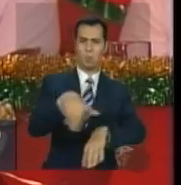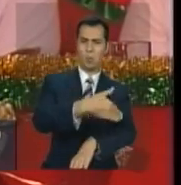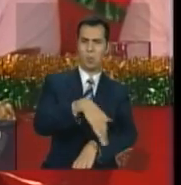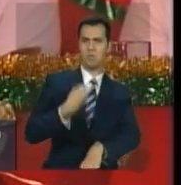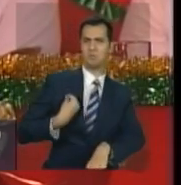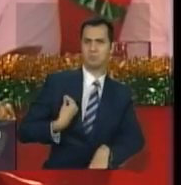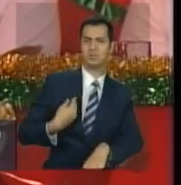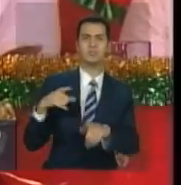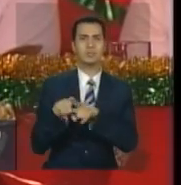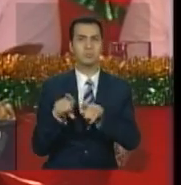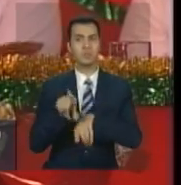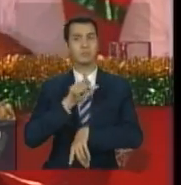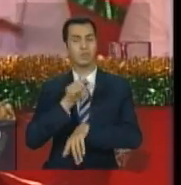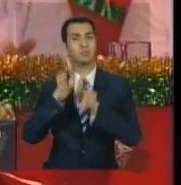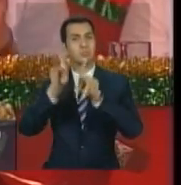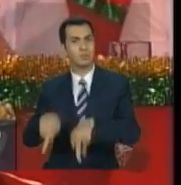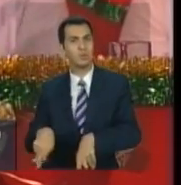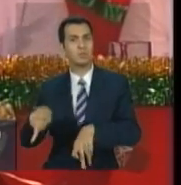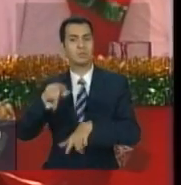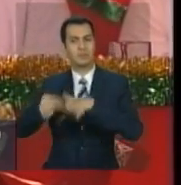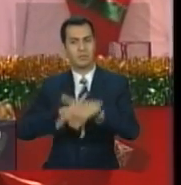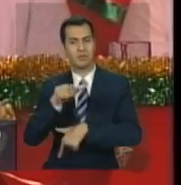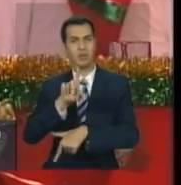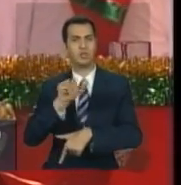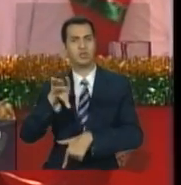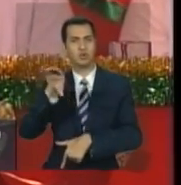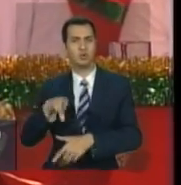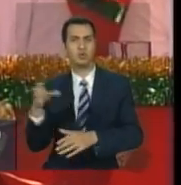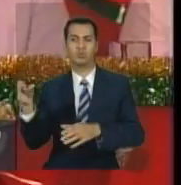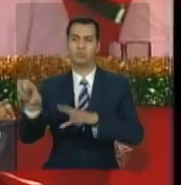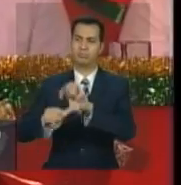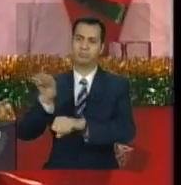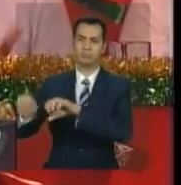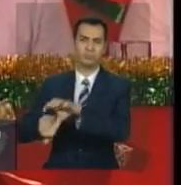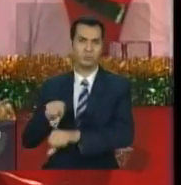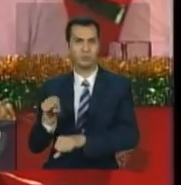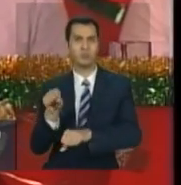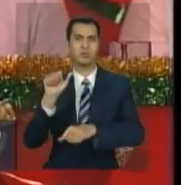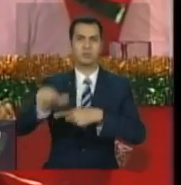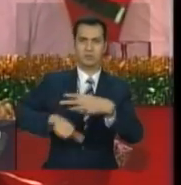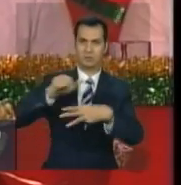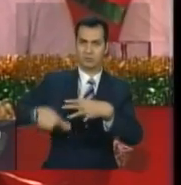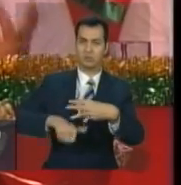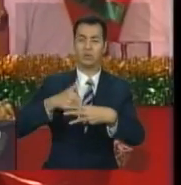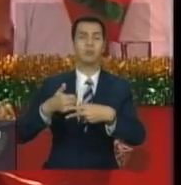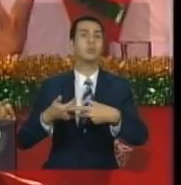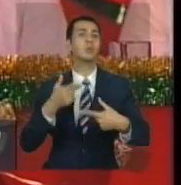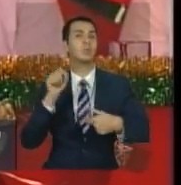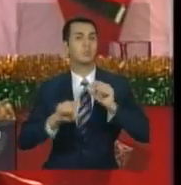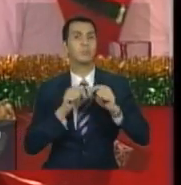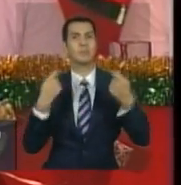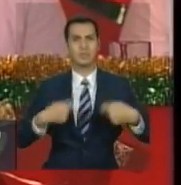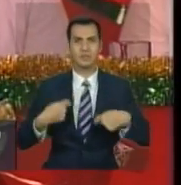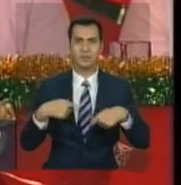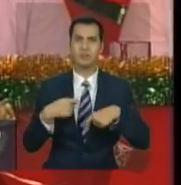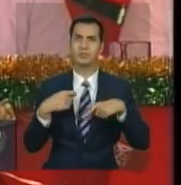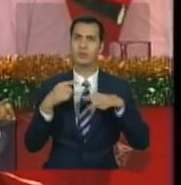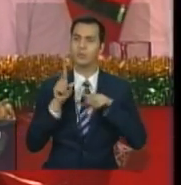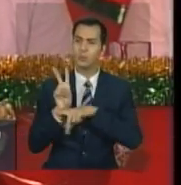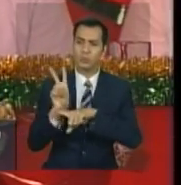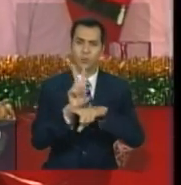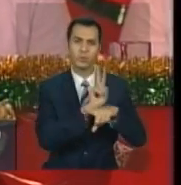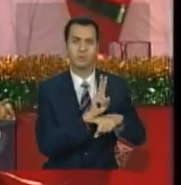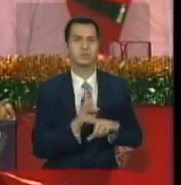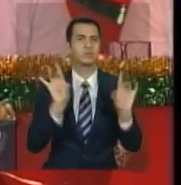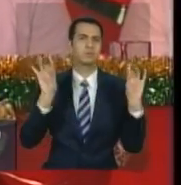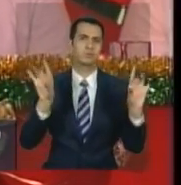de material reciclável que mereciam o respeito, a atenção e políticas